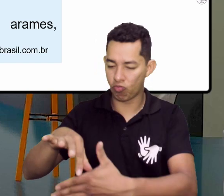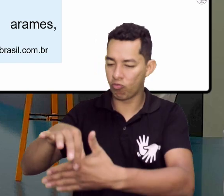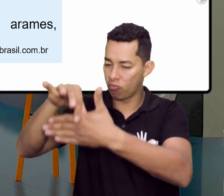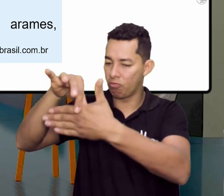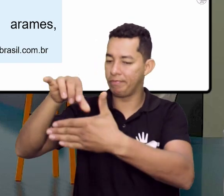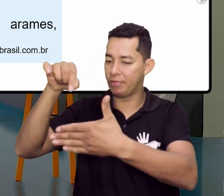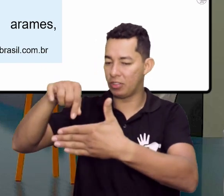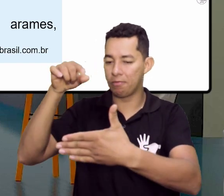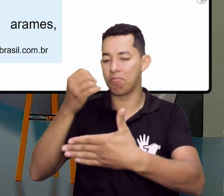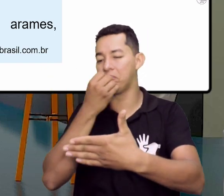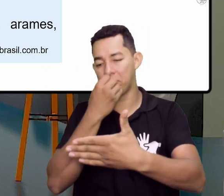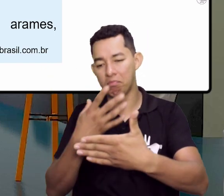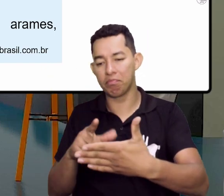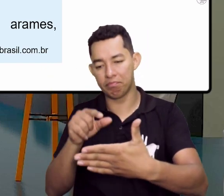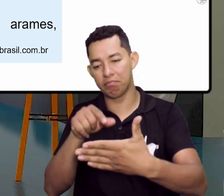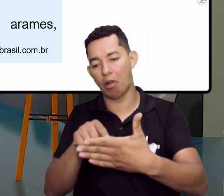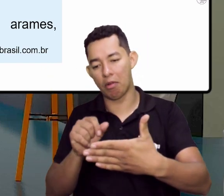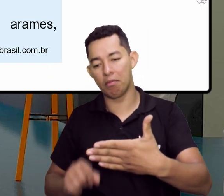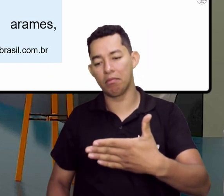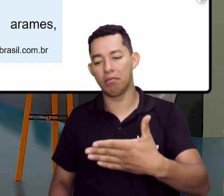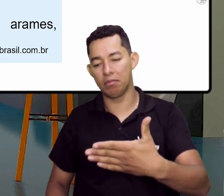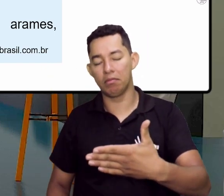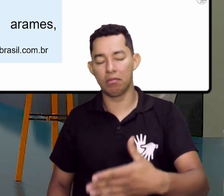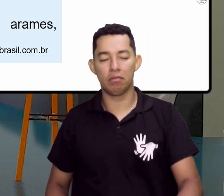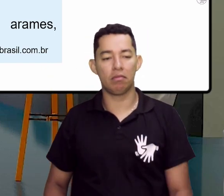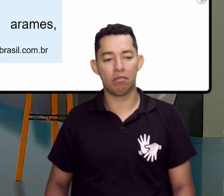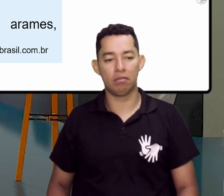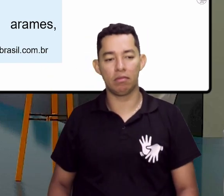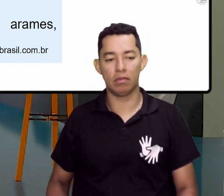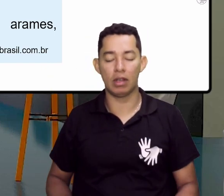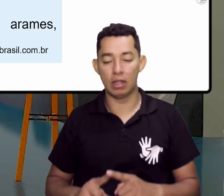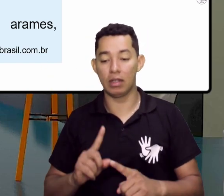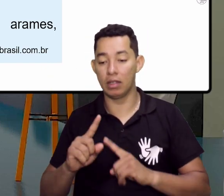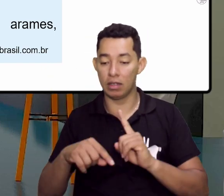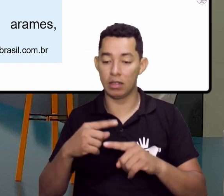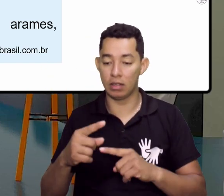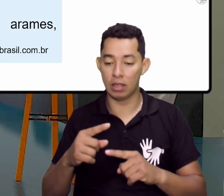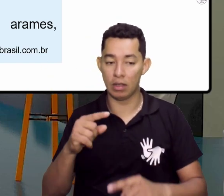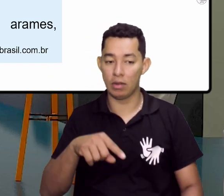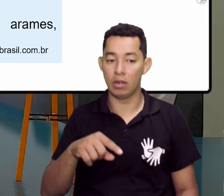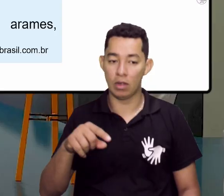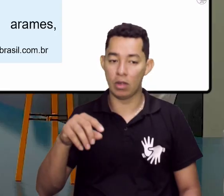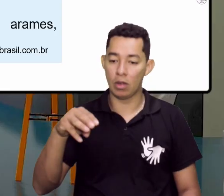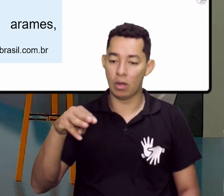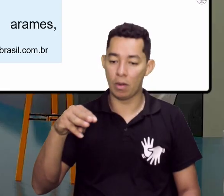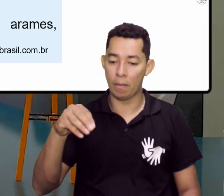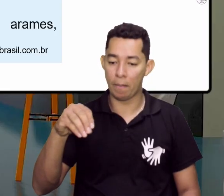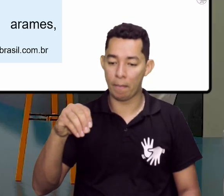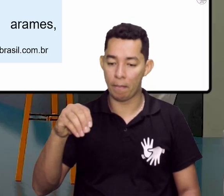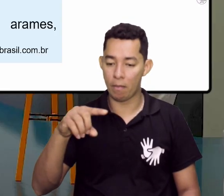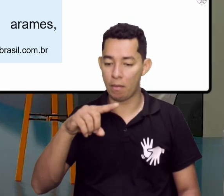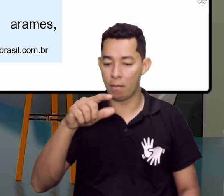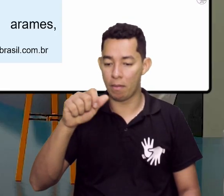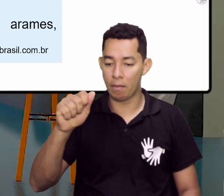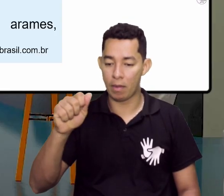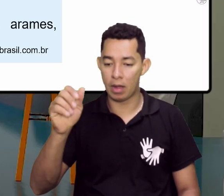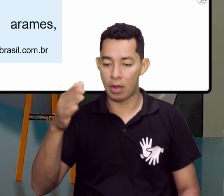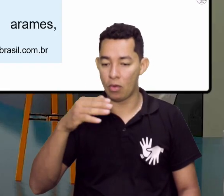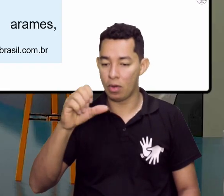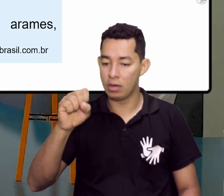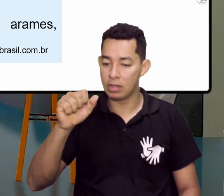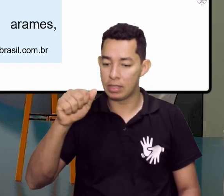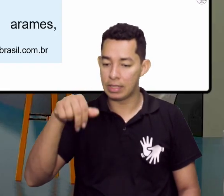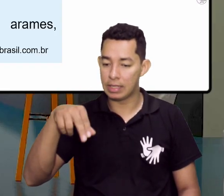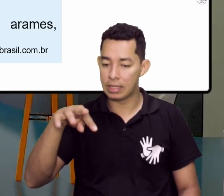ser considerado o jogador do século. Aí veio o nosso mãozinha santa, o Oscar Schmidt, do basquete,